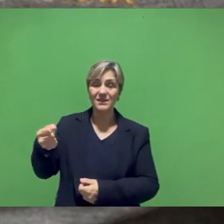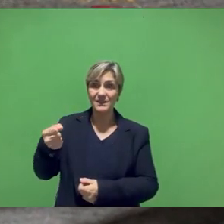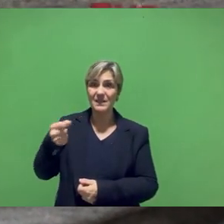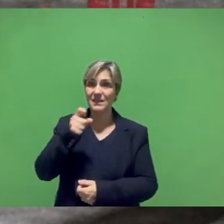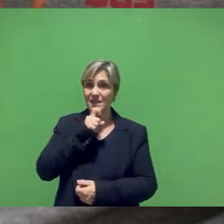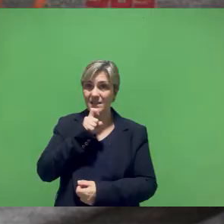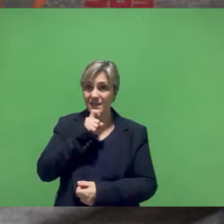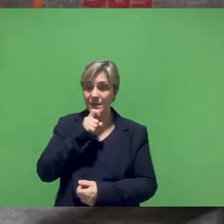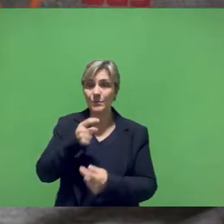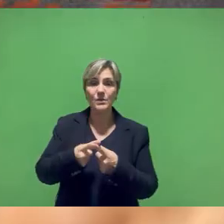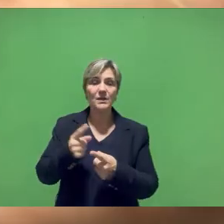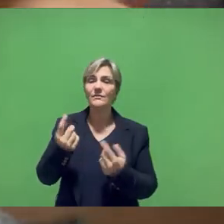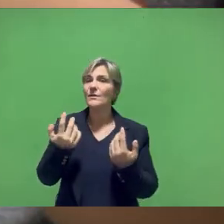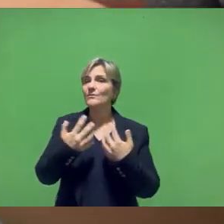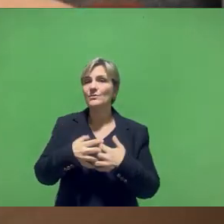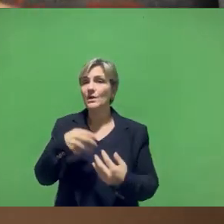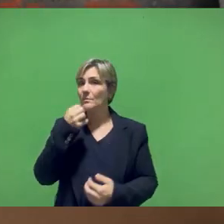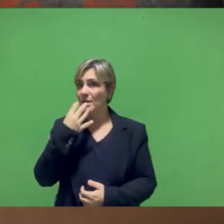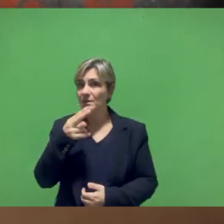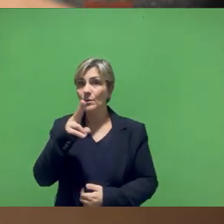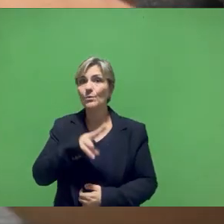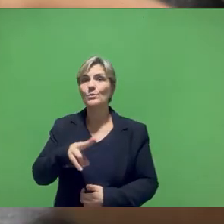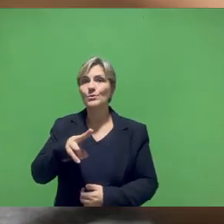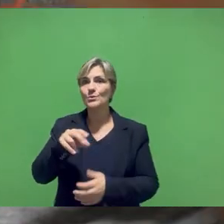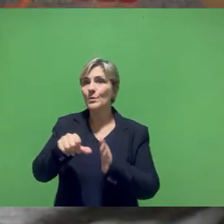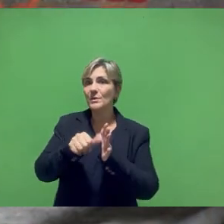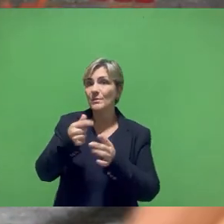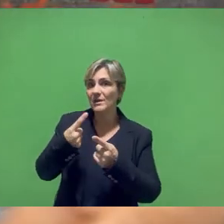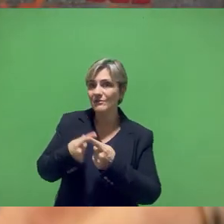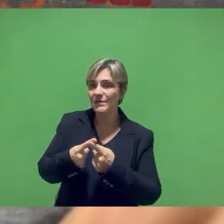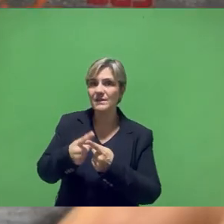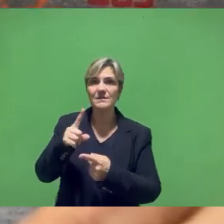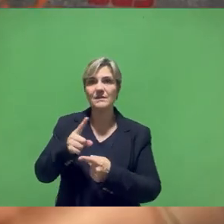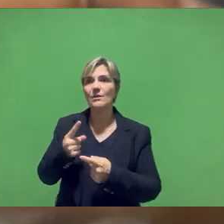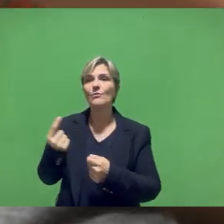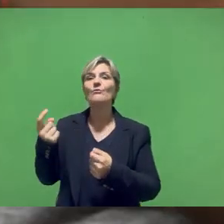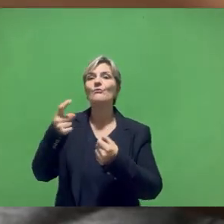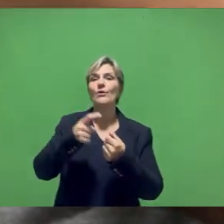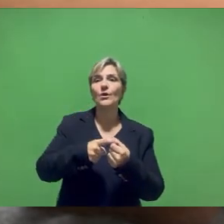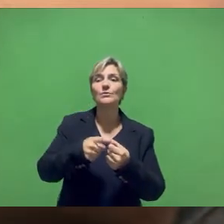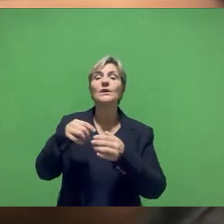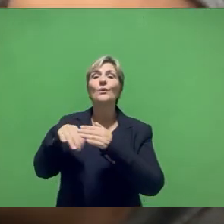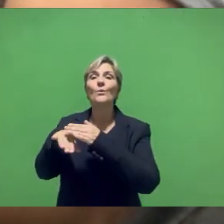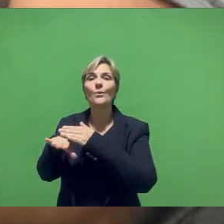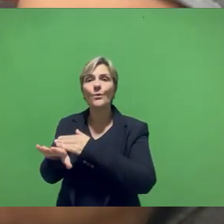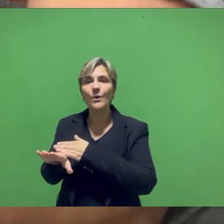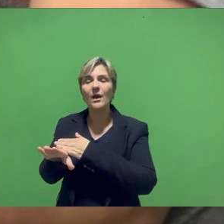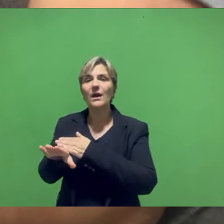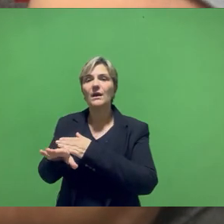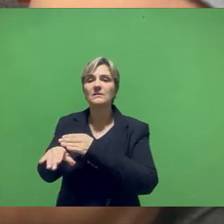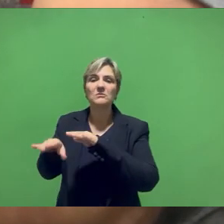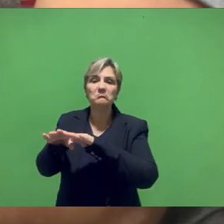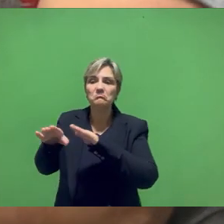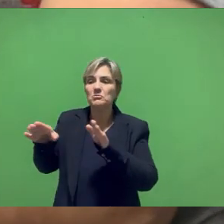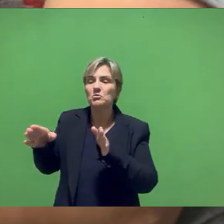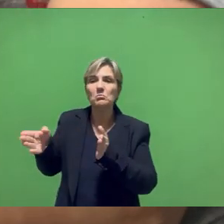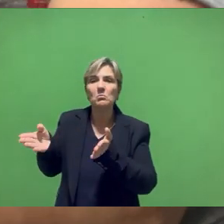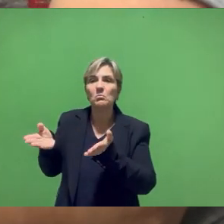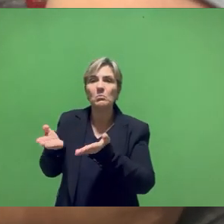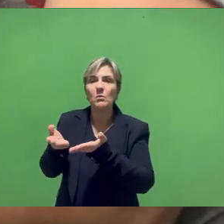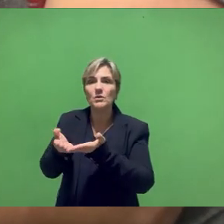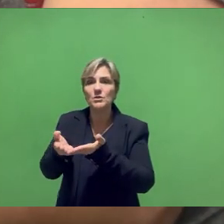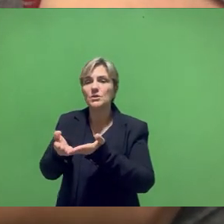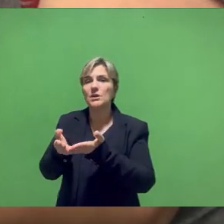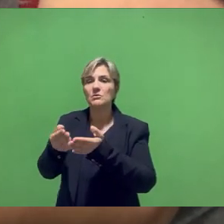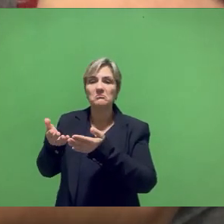funcionar bem. Então, usou a primeira vez, em vez de ir para a geladeira de volta, guarda no estojinho, guarda